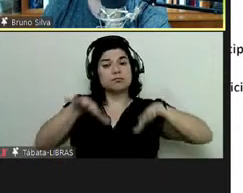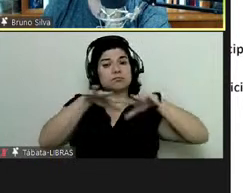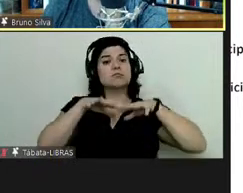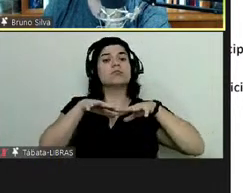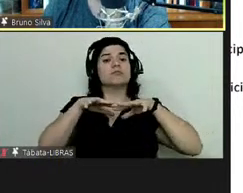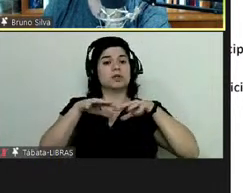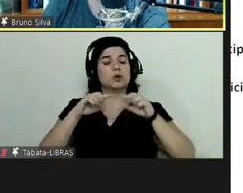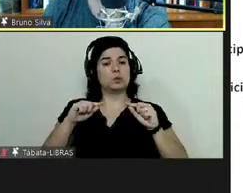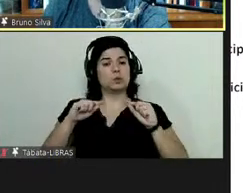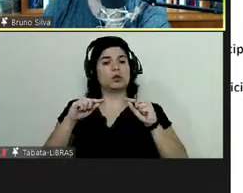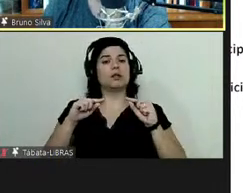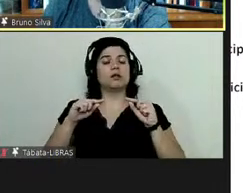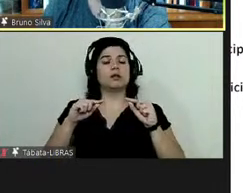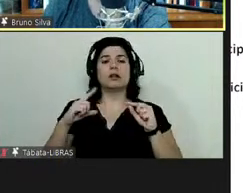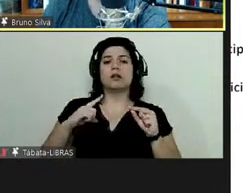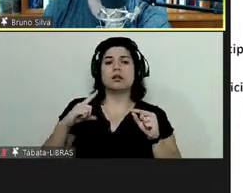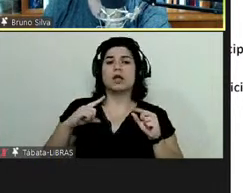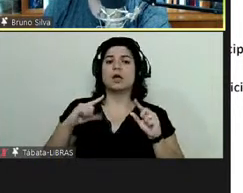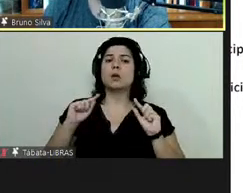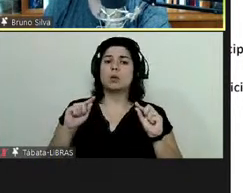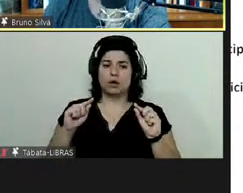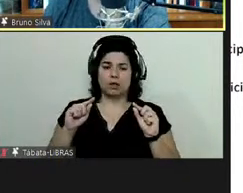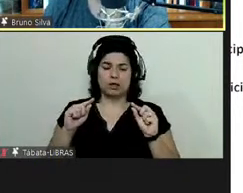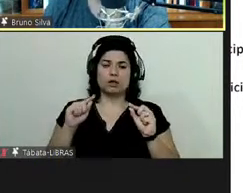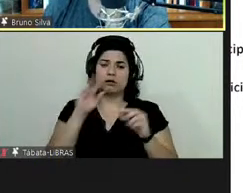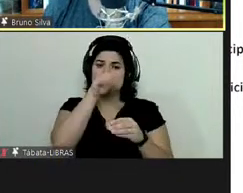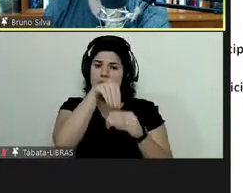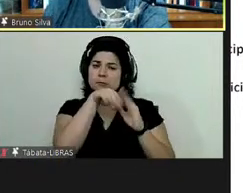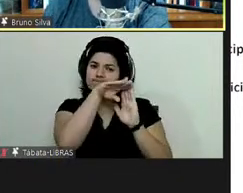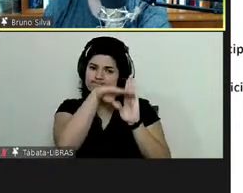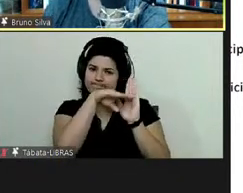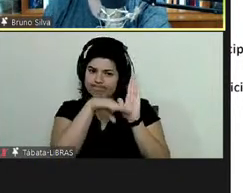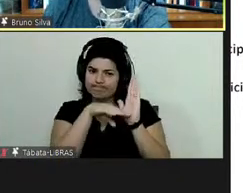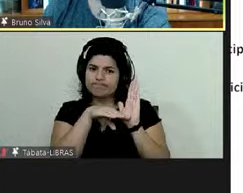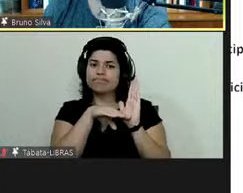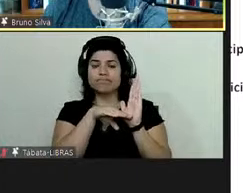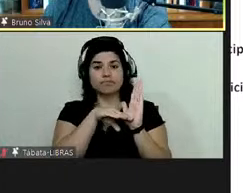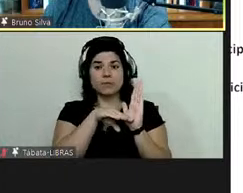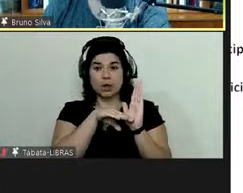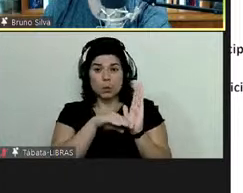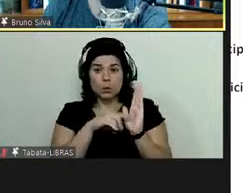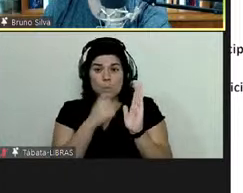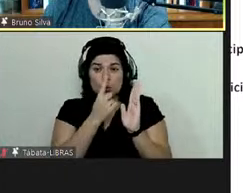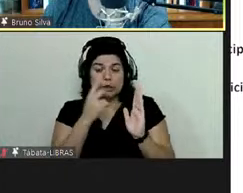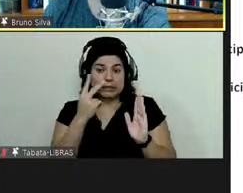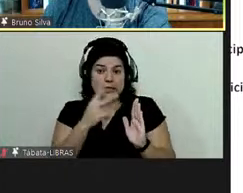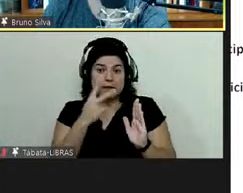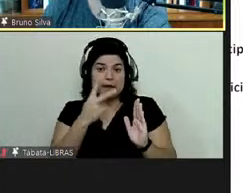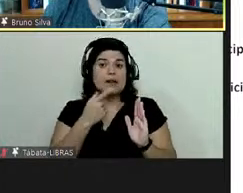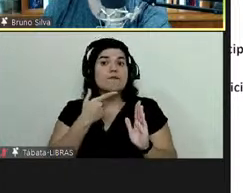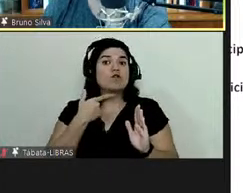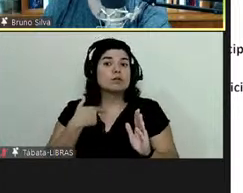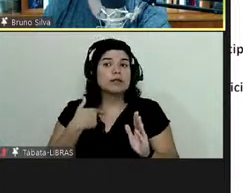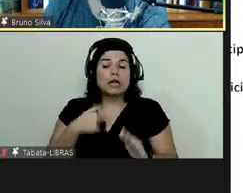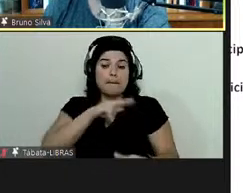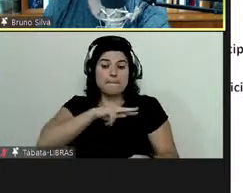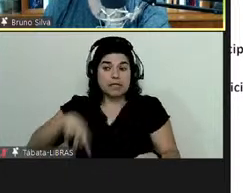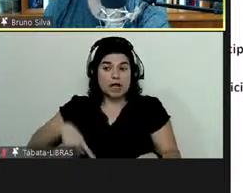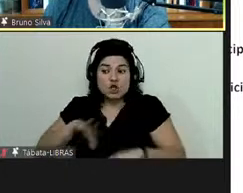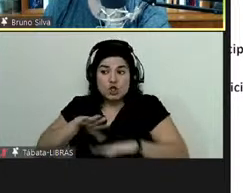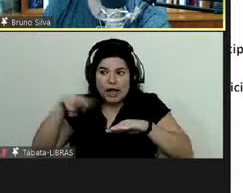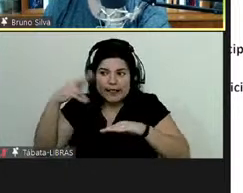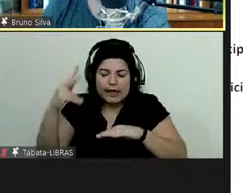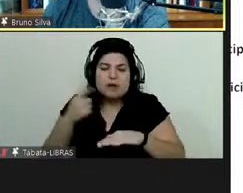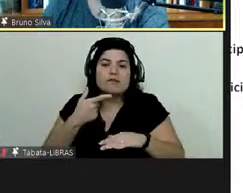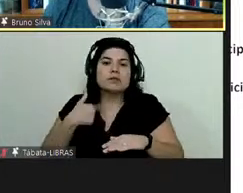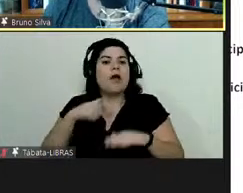agenda política que é levada adiante pelo poder executivo nunca vai ser o único e exclusivamente à vontade o desejo só do presidente